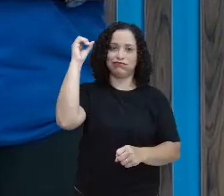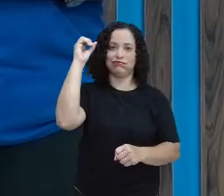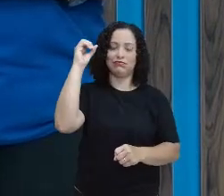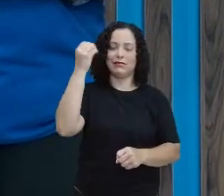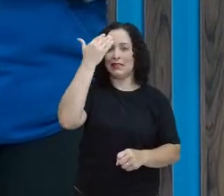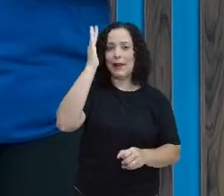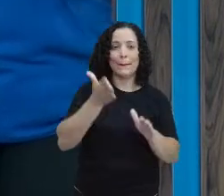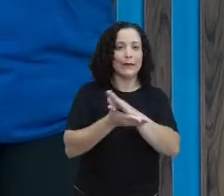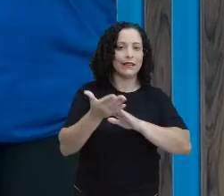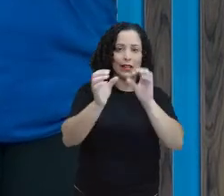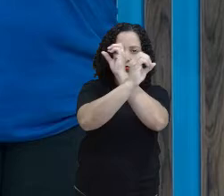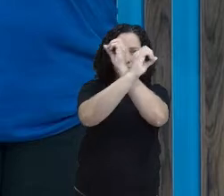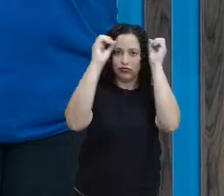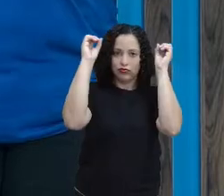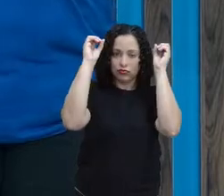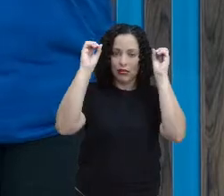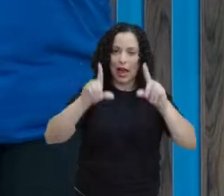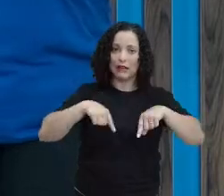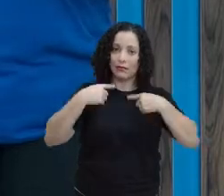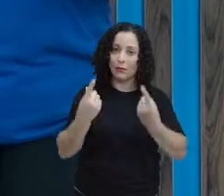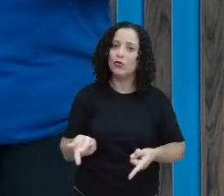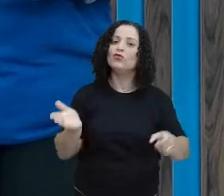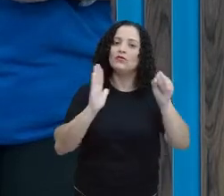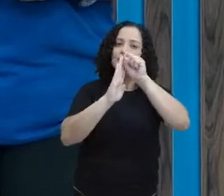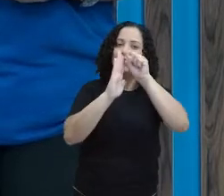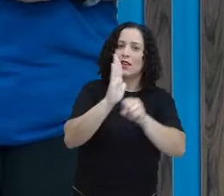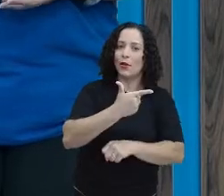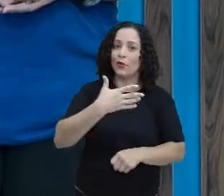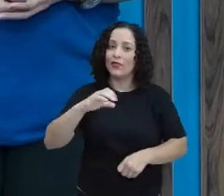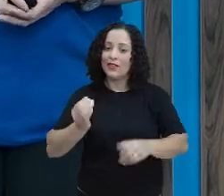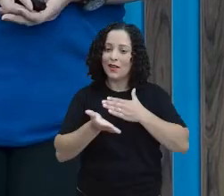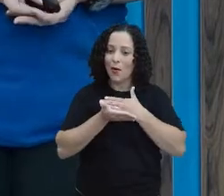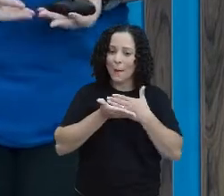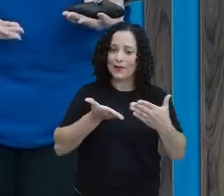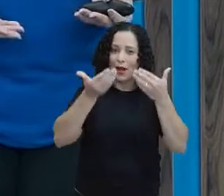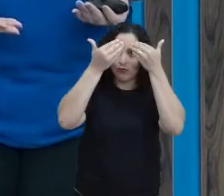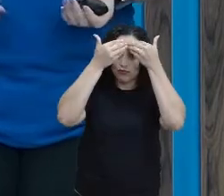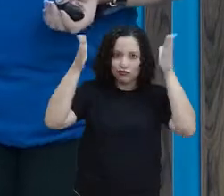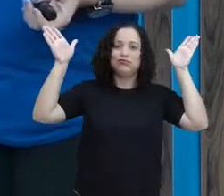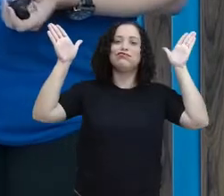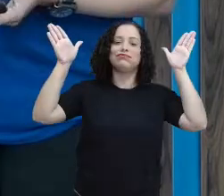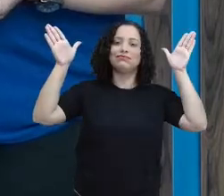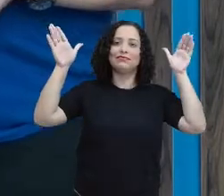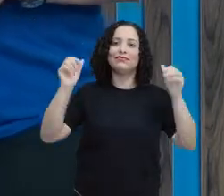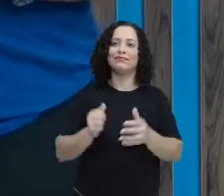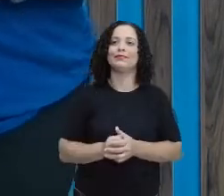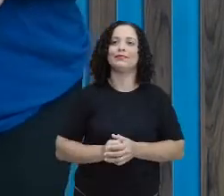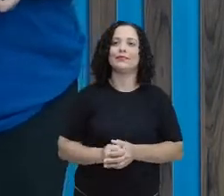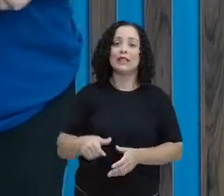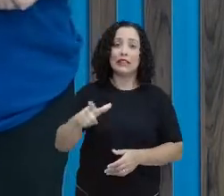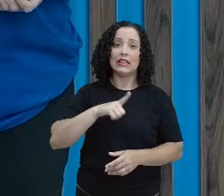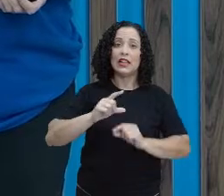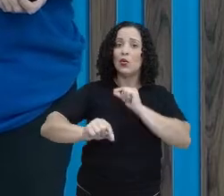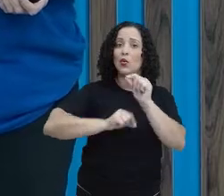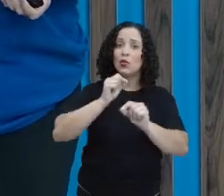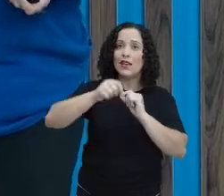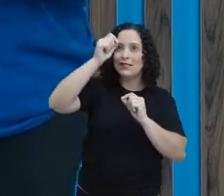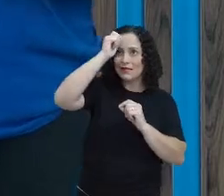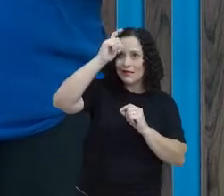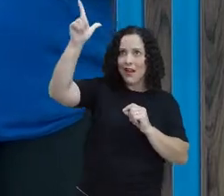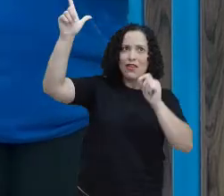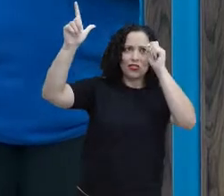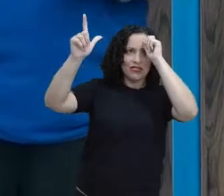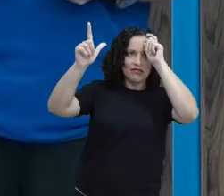século XX somente que veio essa elucidação. Através de quê, gente? Das ideias de Mendel, que